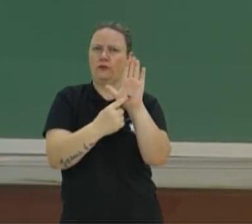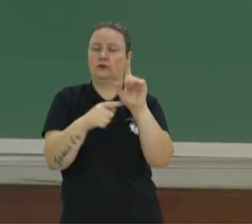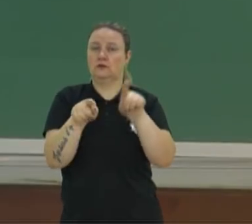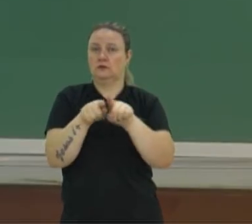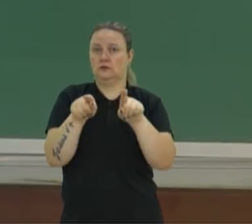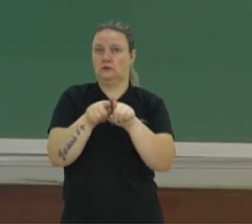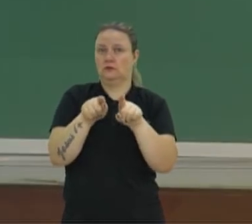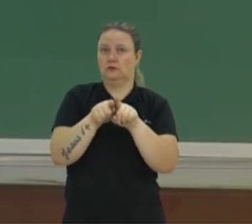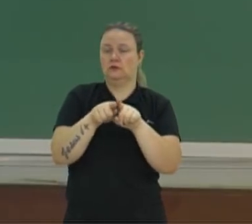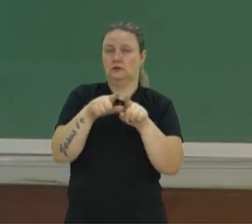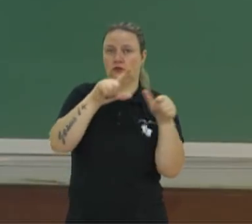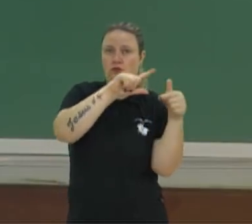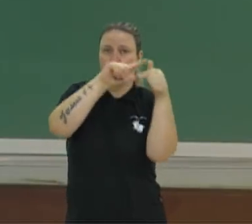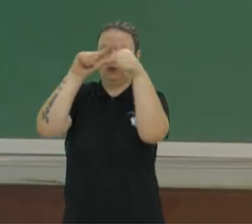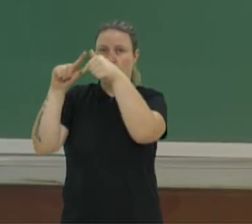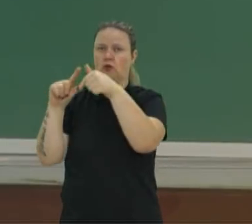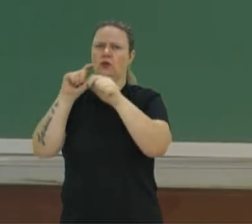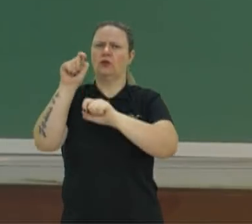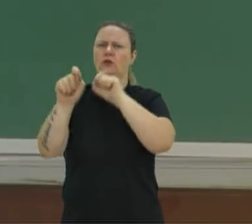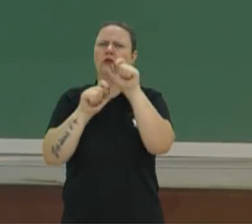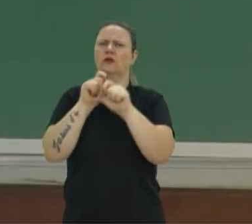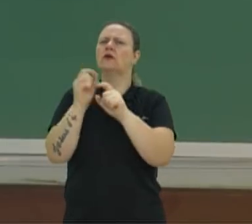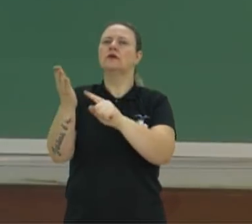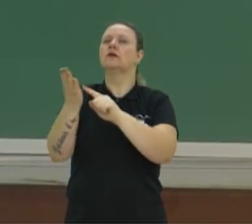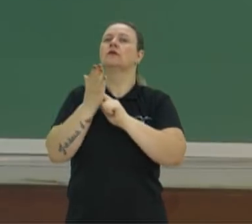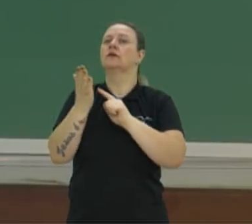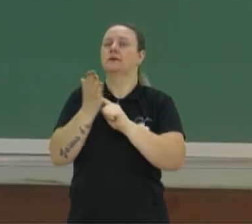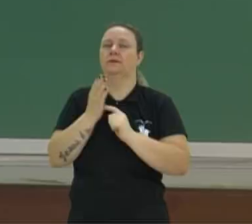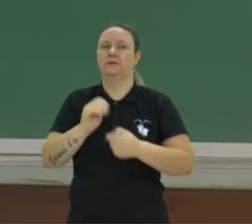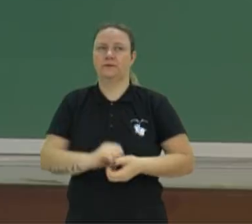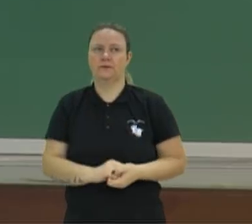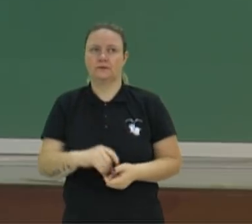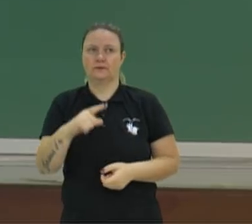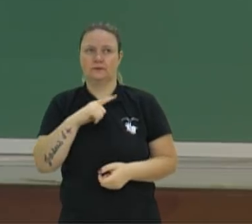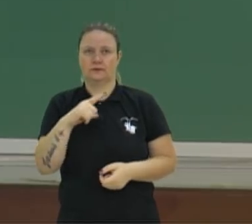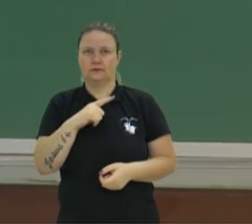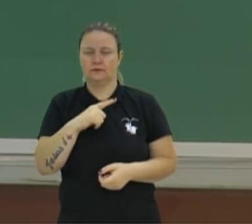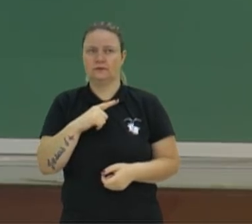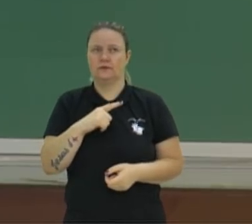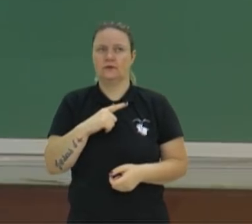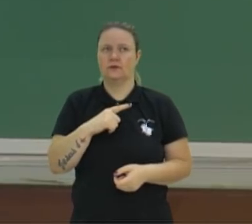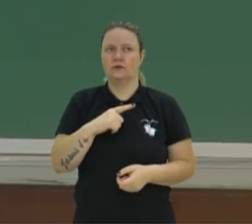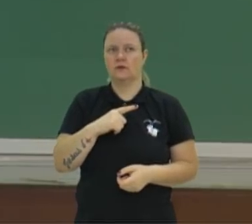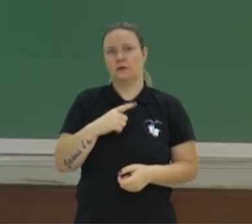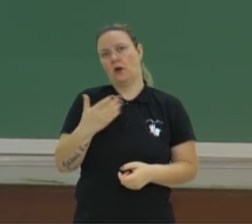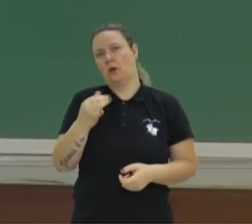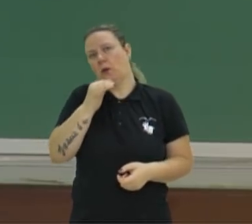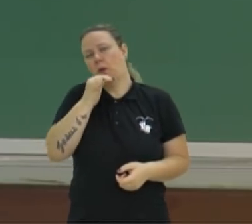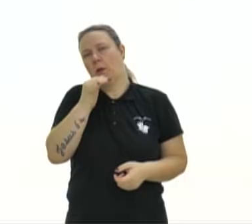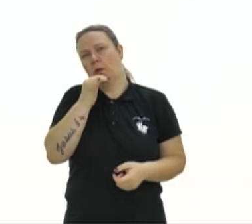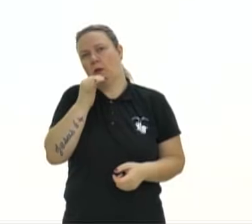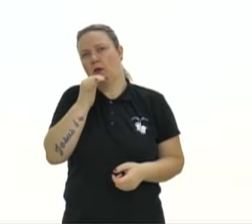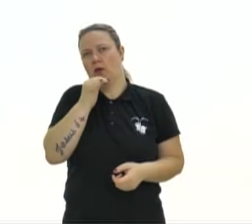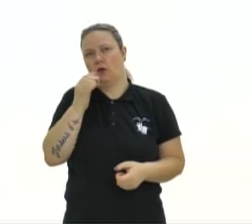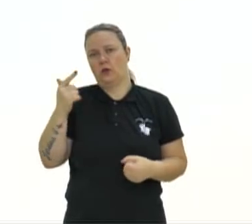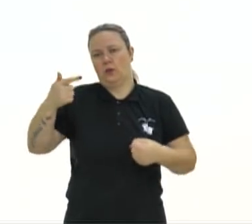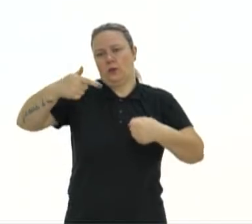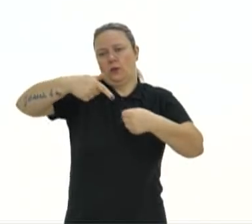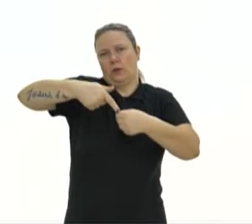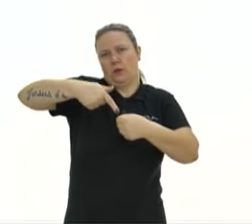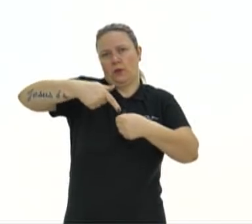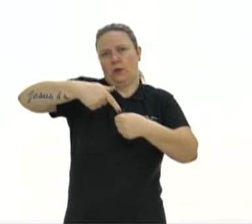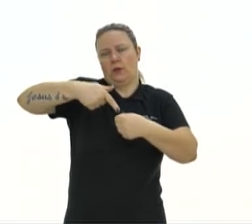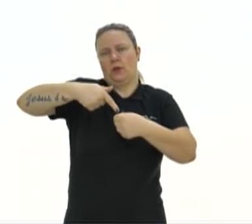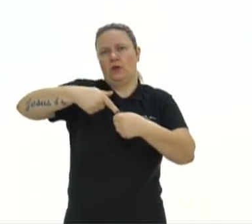Nós temos uma charge, veja quais elementos estão presentes. Nós temos aqui como se fosse um posto de gasolina,